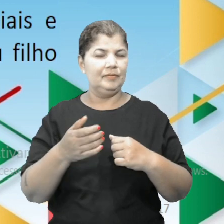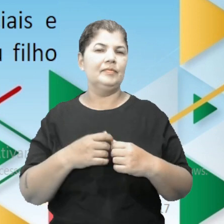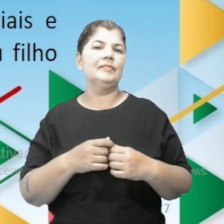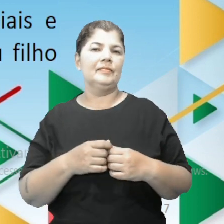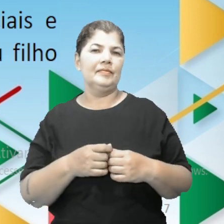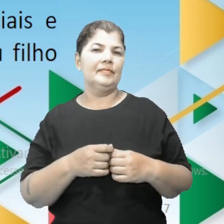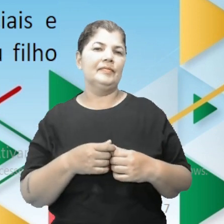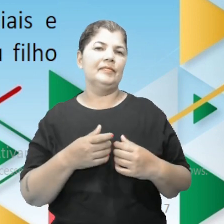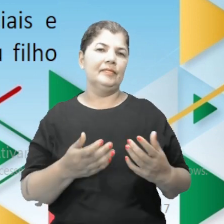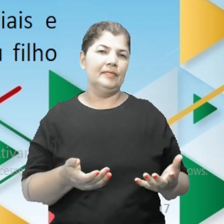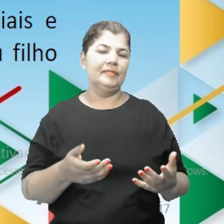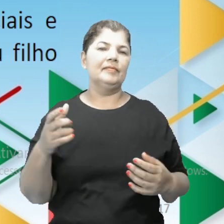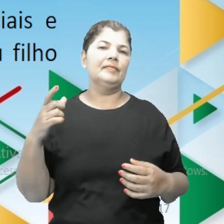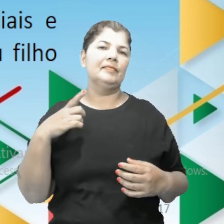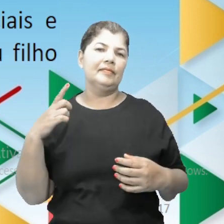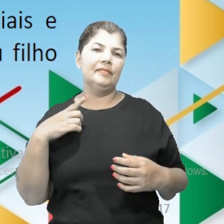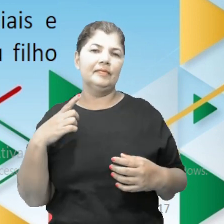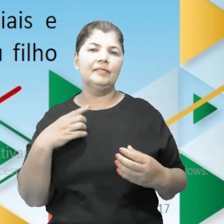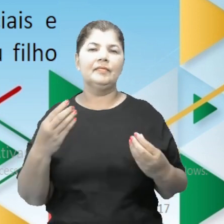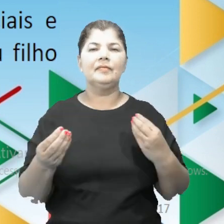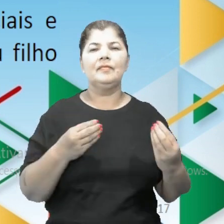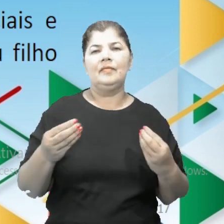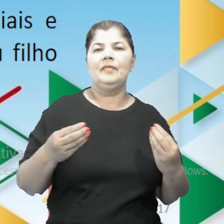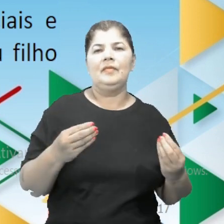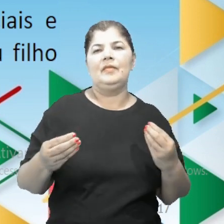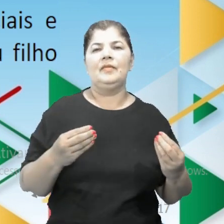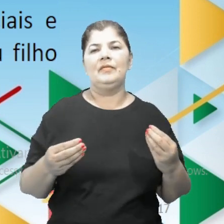Internamente, cabe citar